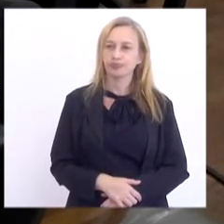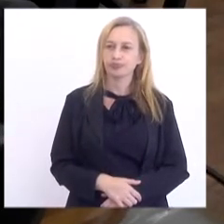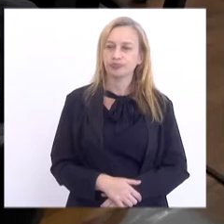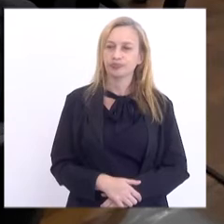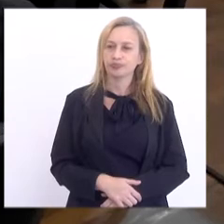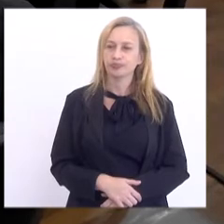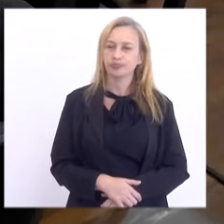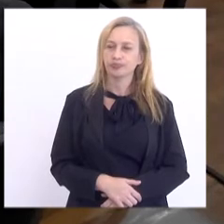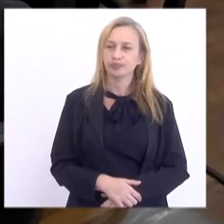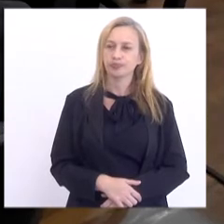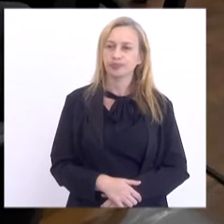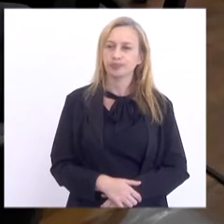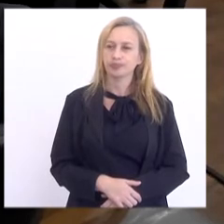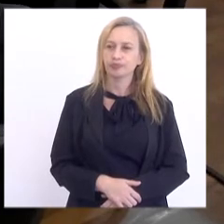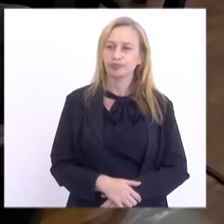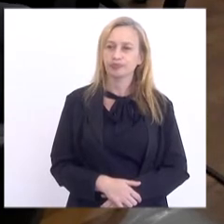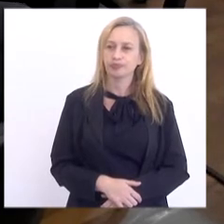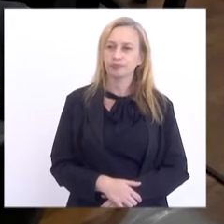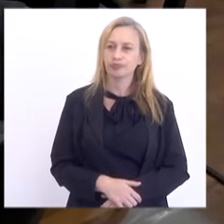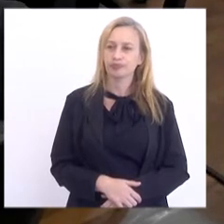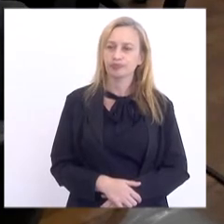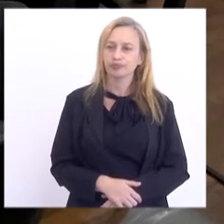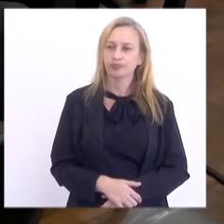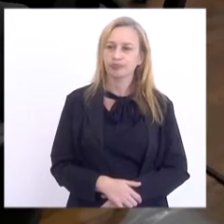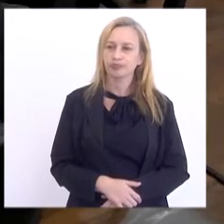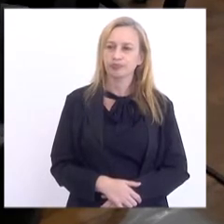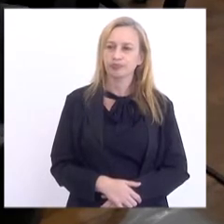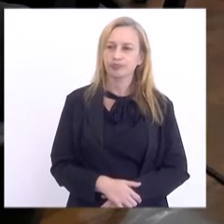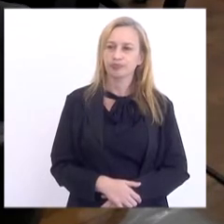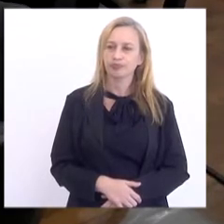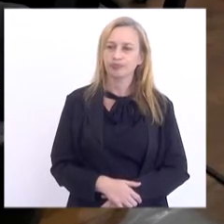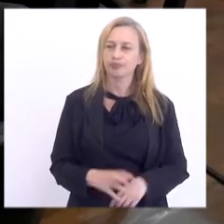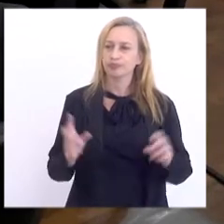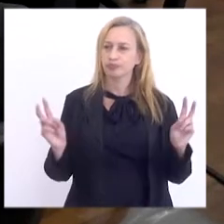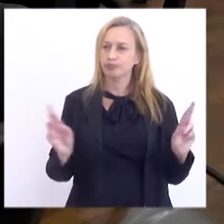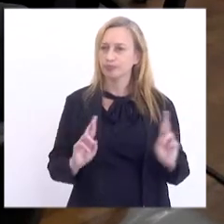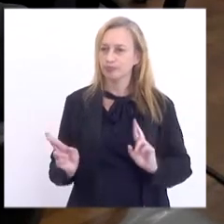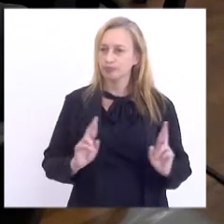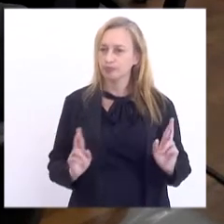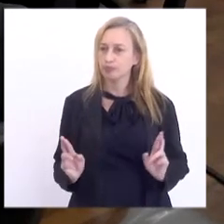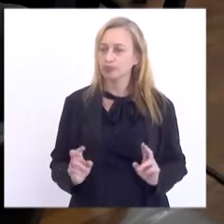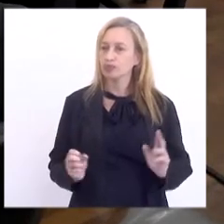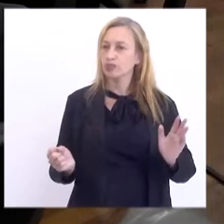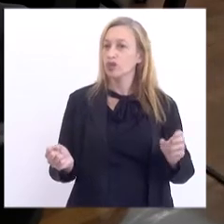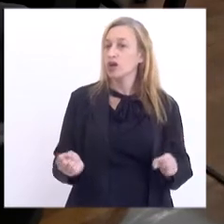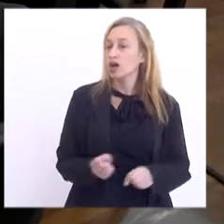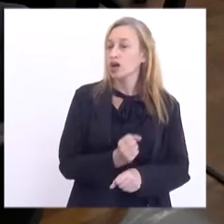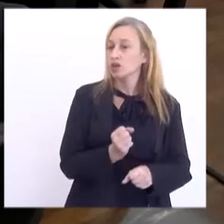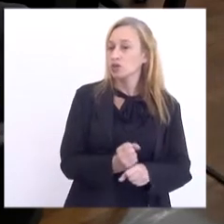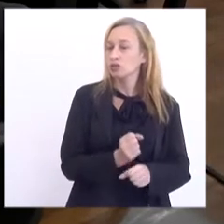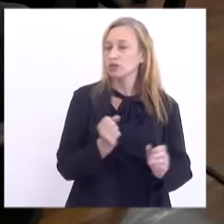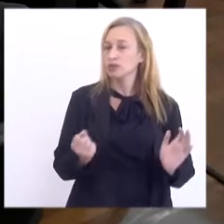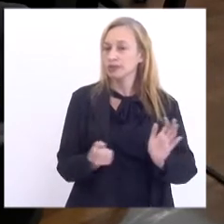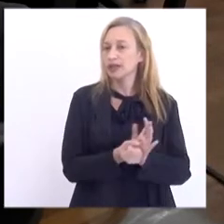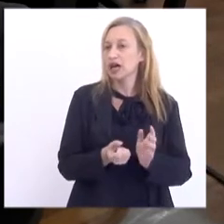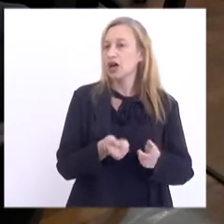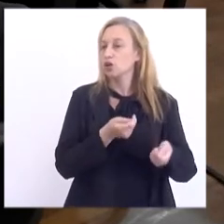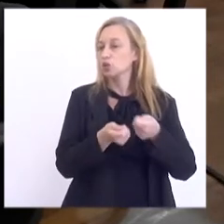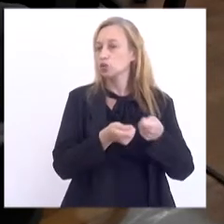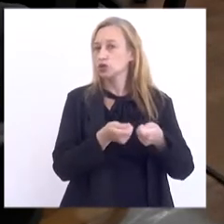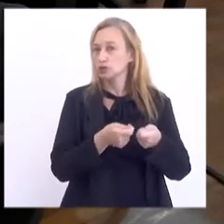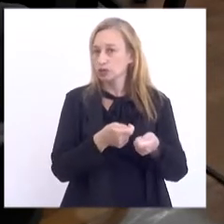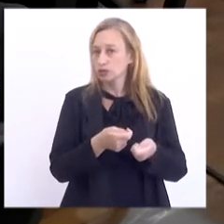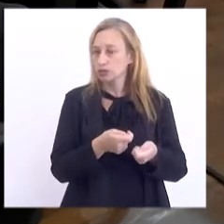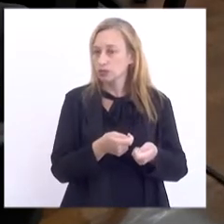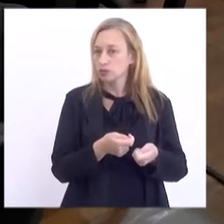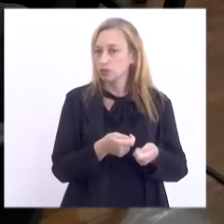com relação às obras do pacto a Controladoria baixou